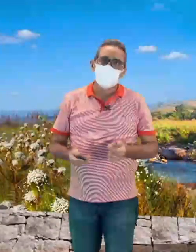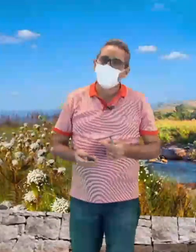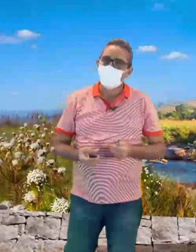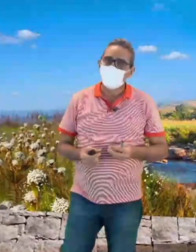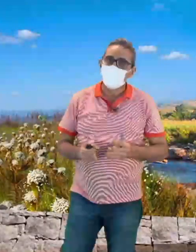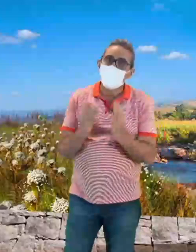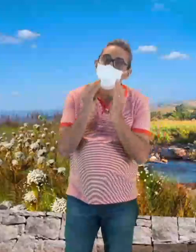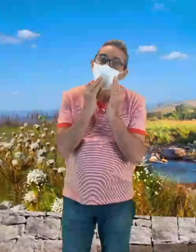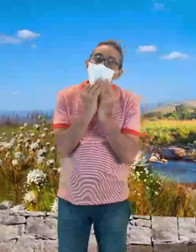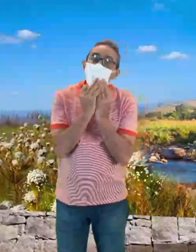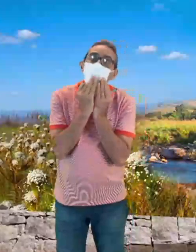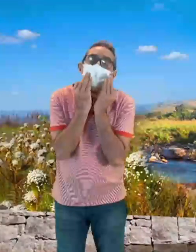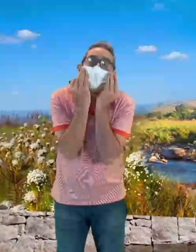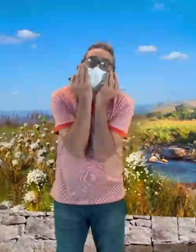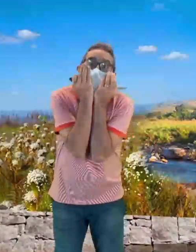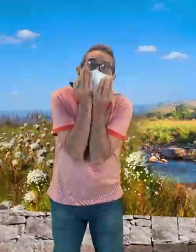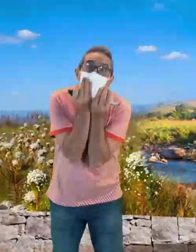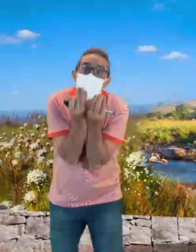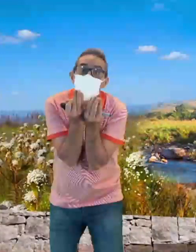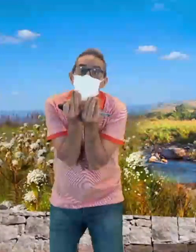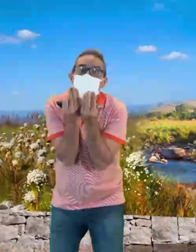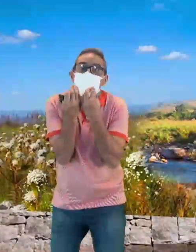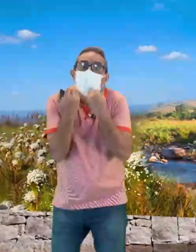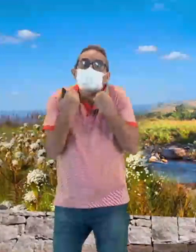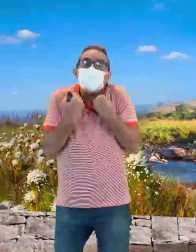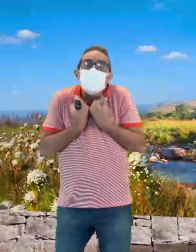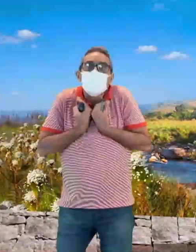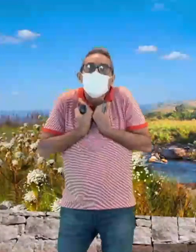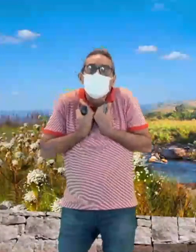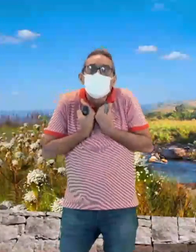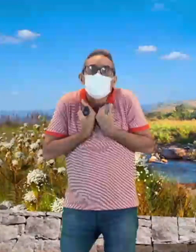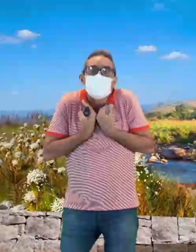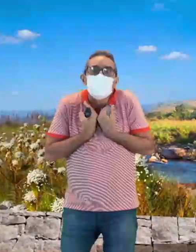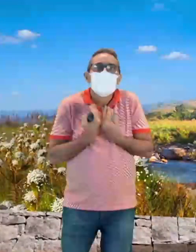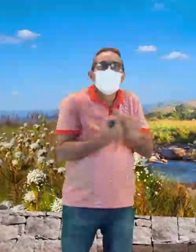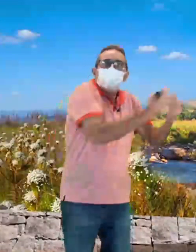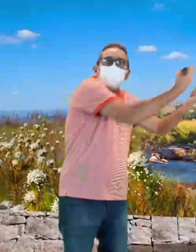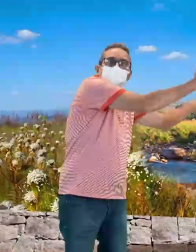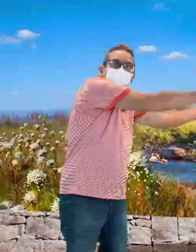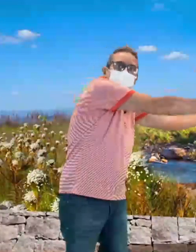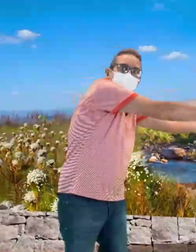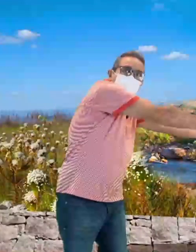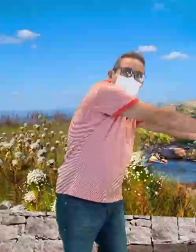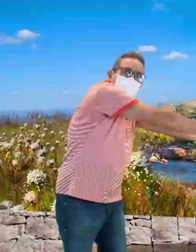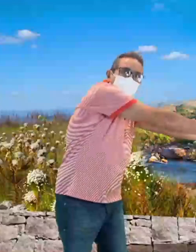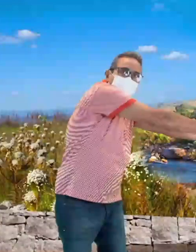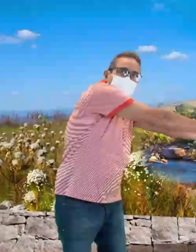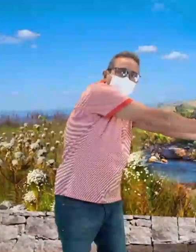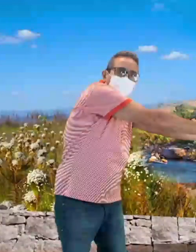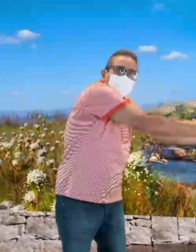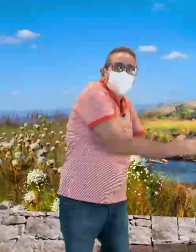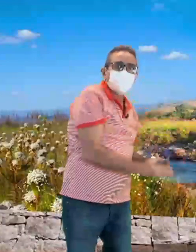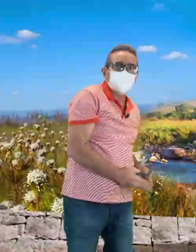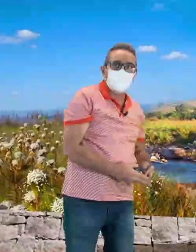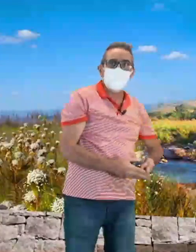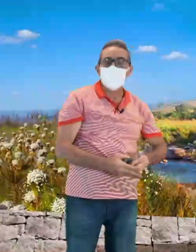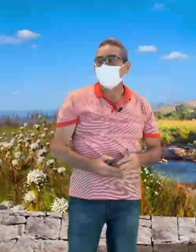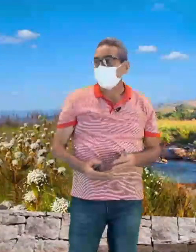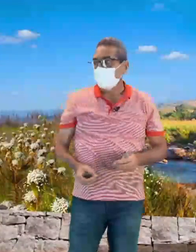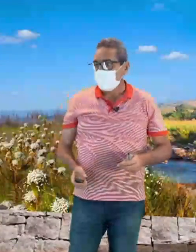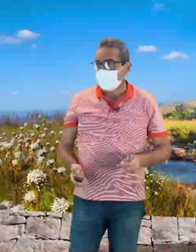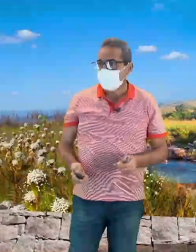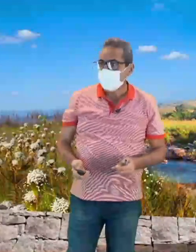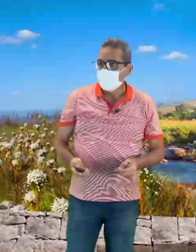18, 19. Entendeu? Isso é fácil, gente. Por isso que a gente traz para a nossa realidade. Aí nós buscamos no fator histórico.